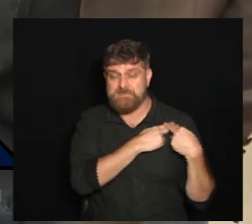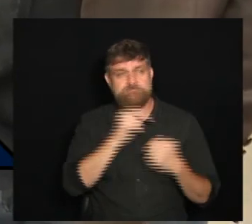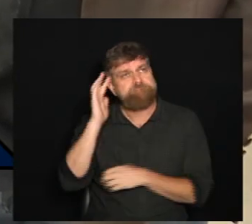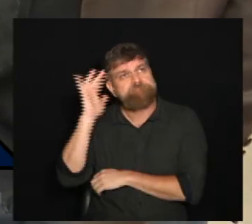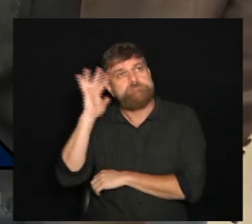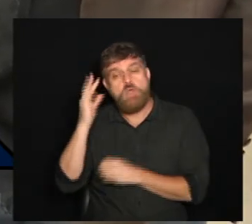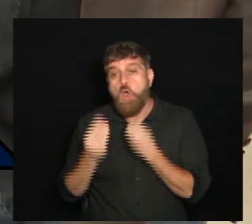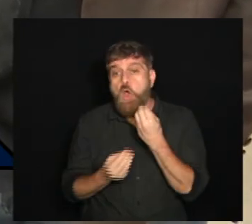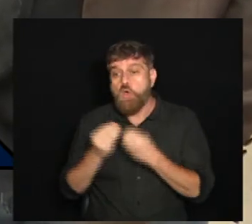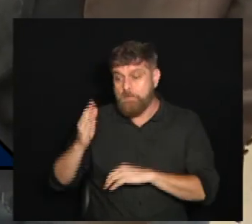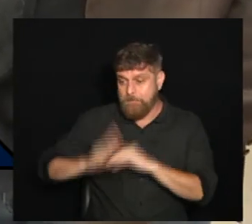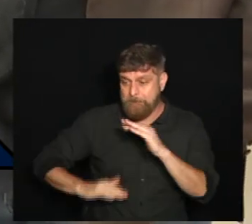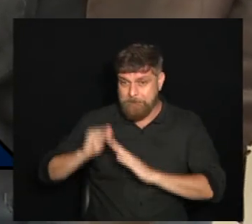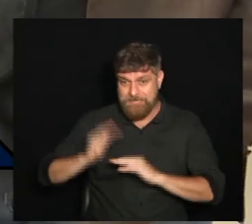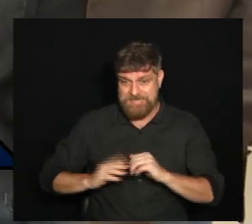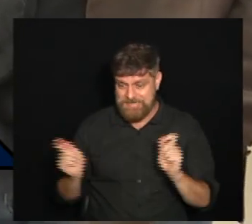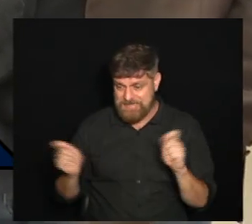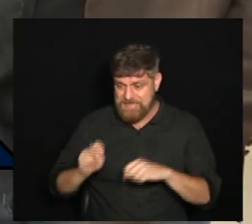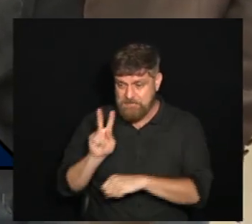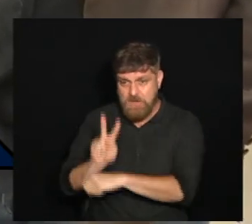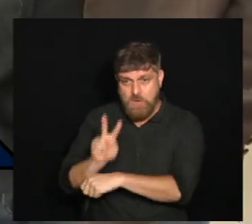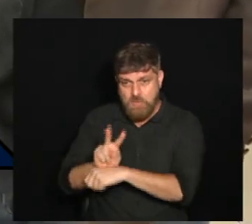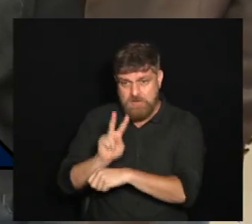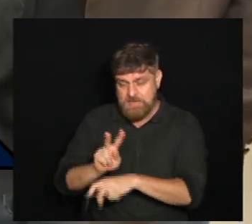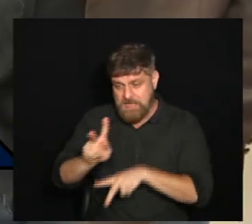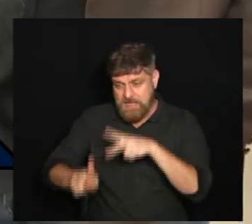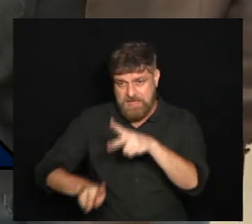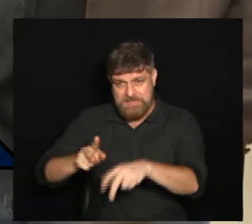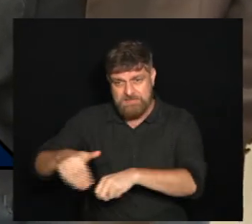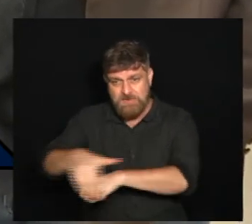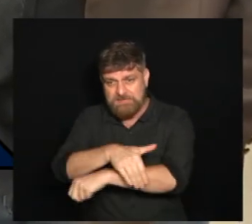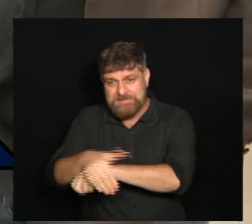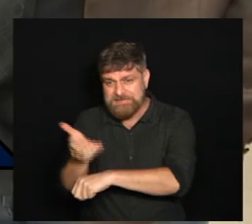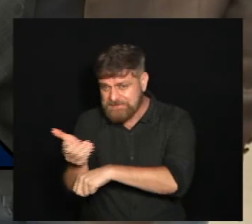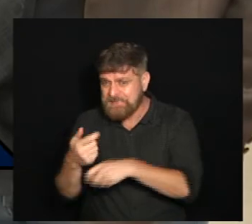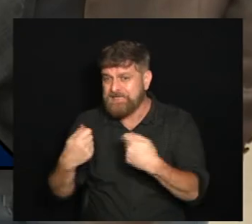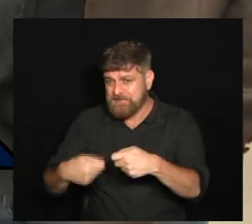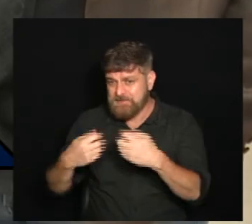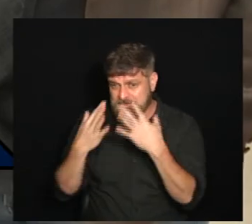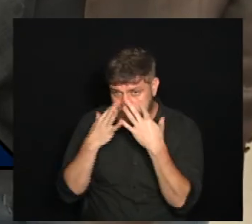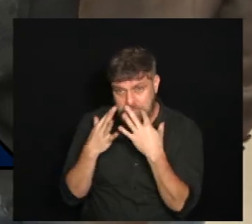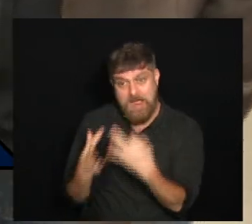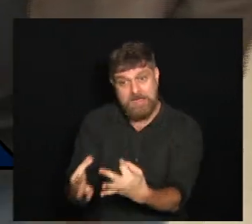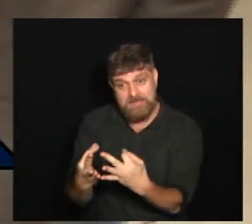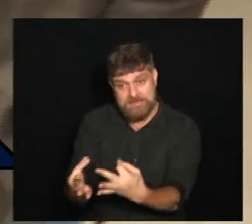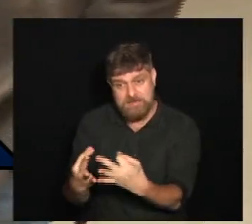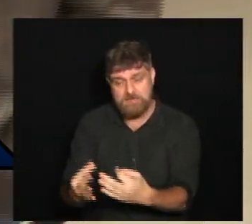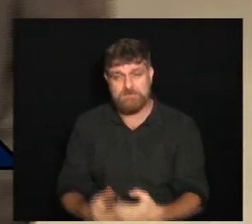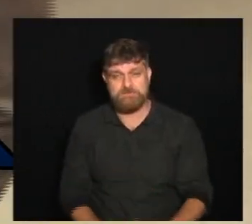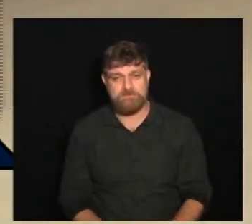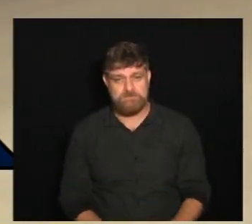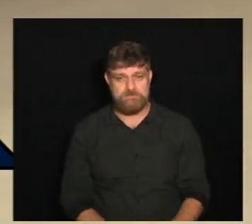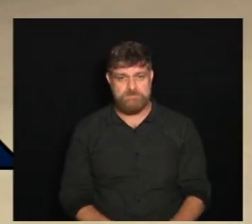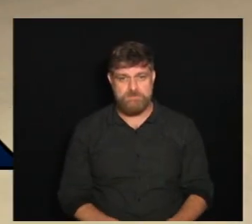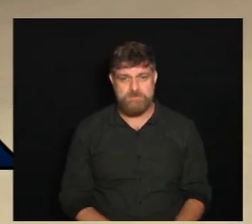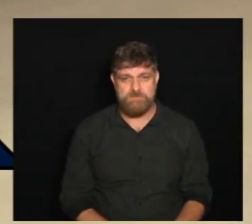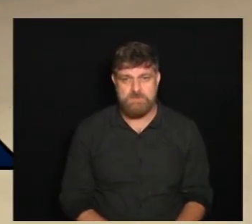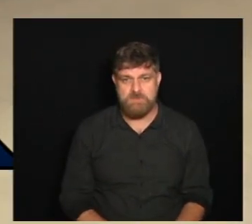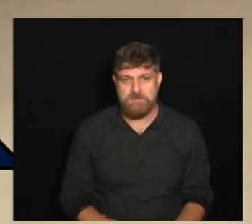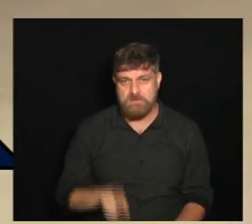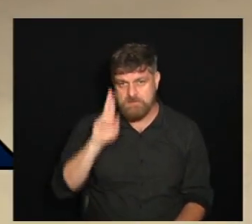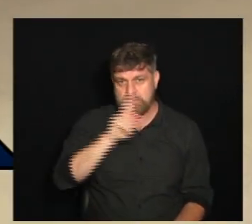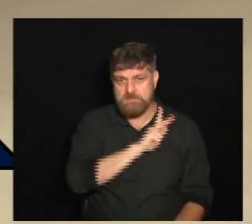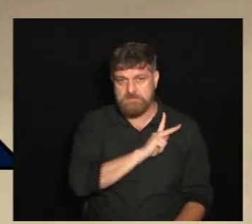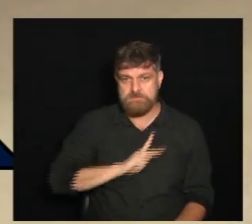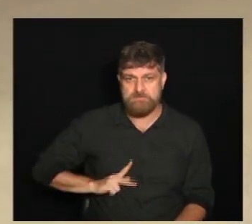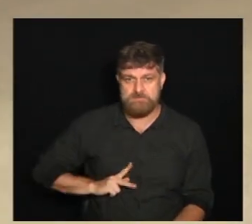as medidas adequadas para cuidar dessa população que também precisa dessa atenção. Pois não, vereador Carlos. Senhor presidente, pela